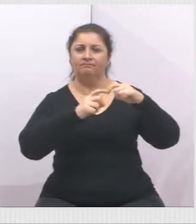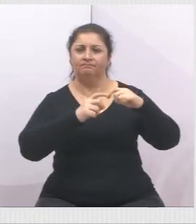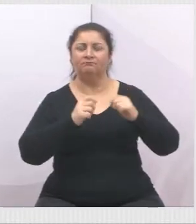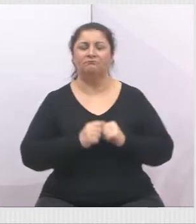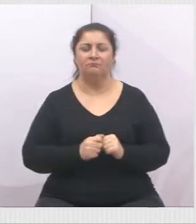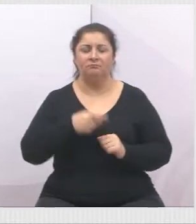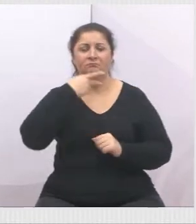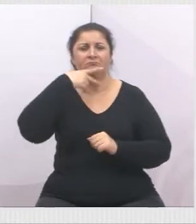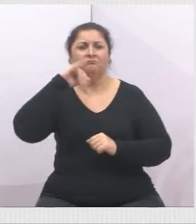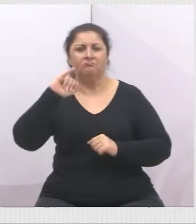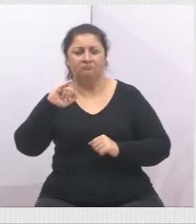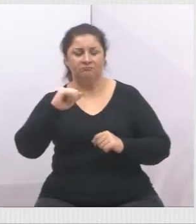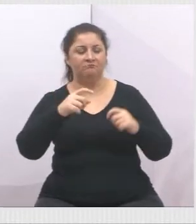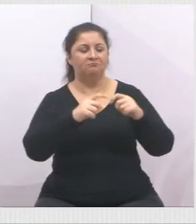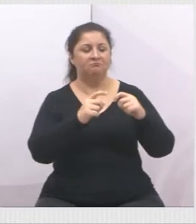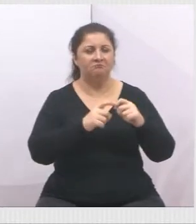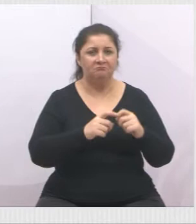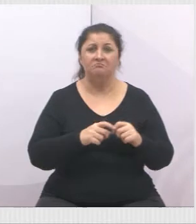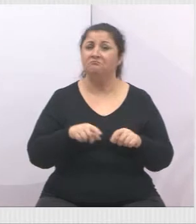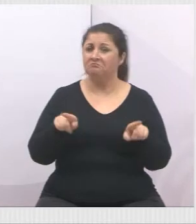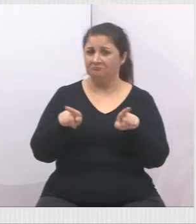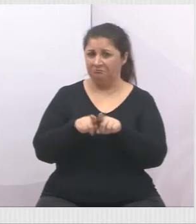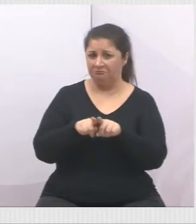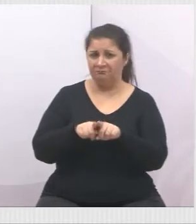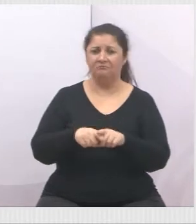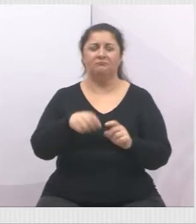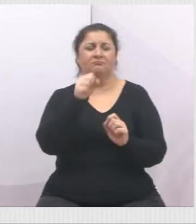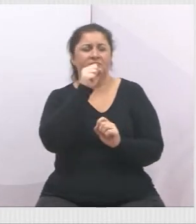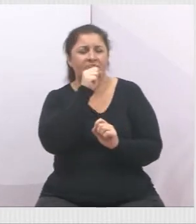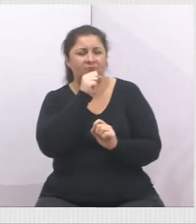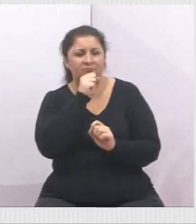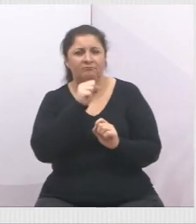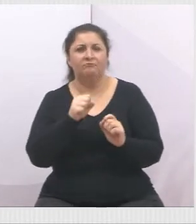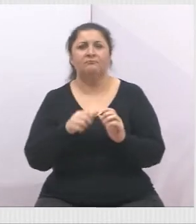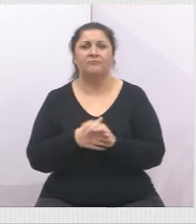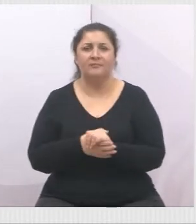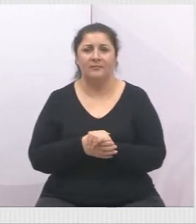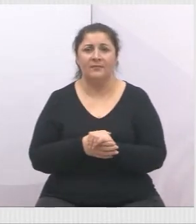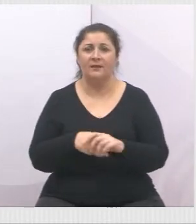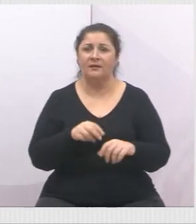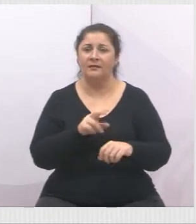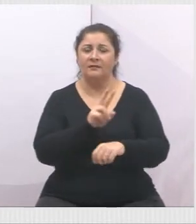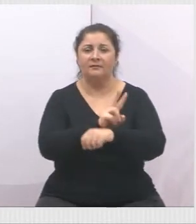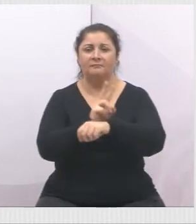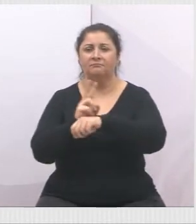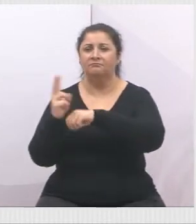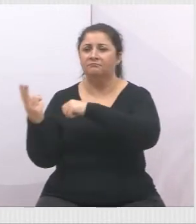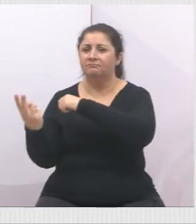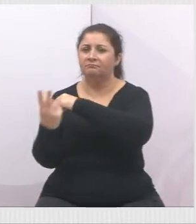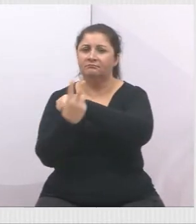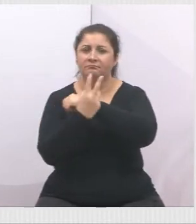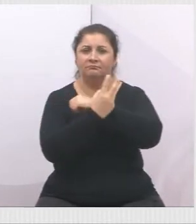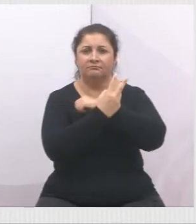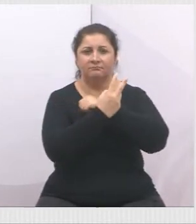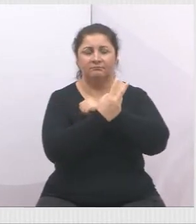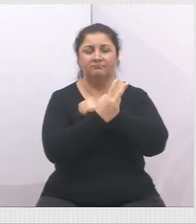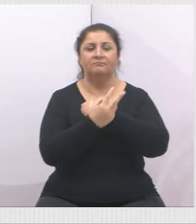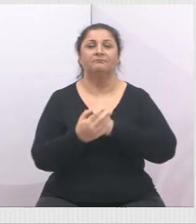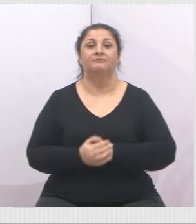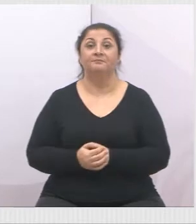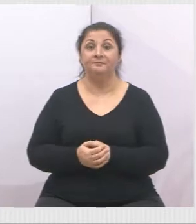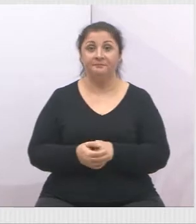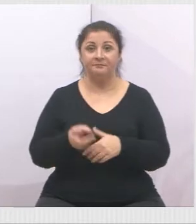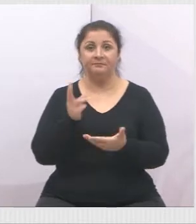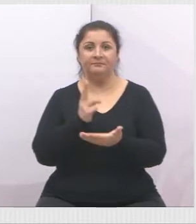pai médico, um médico pai, um médico avô. Ele cuidou de todos nós, sempre. Ele sempre dava